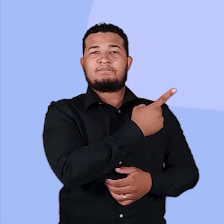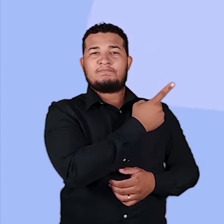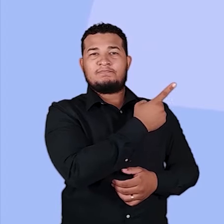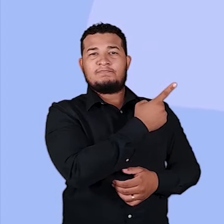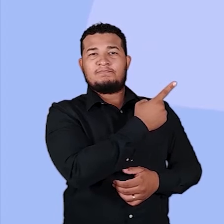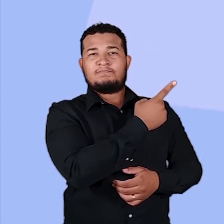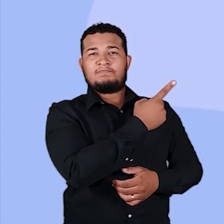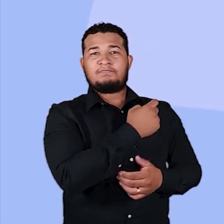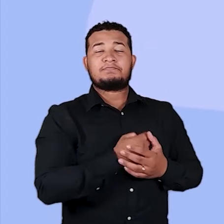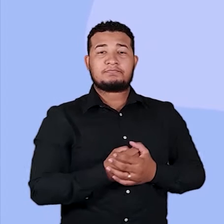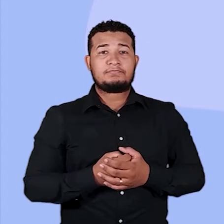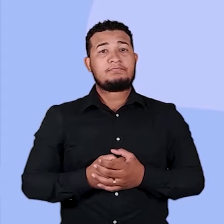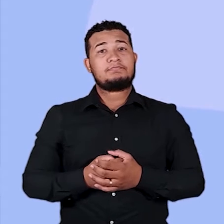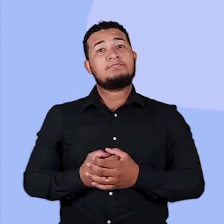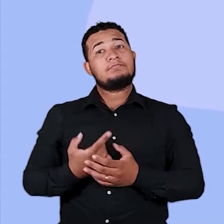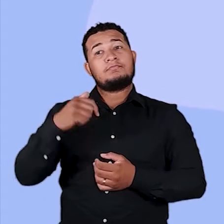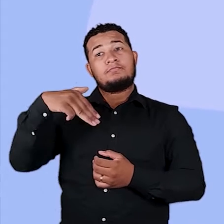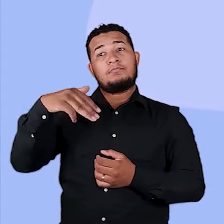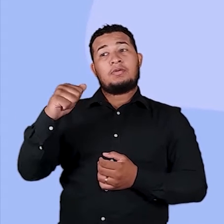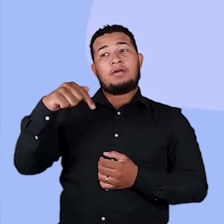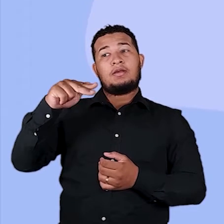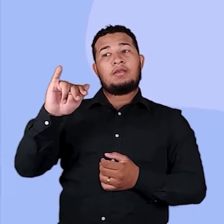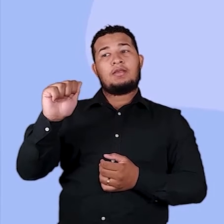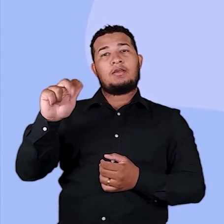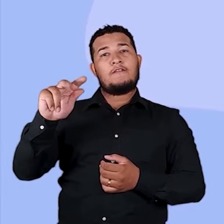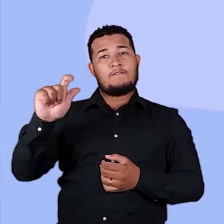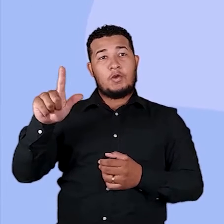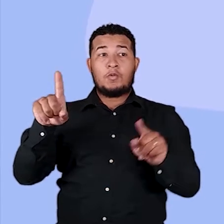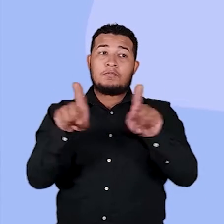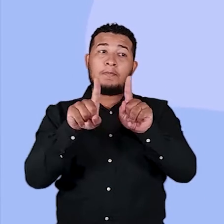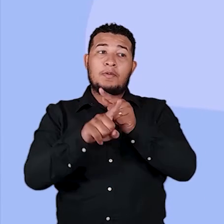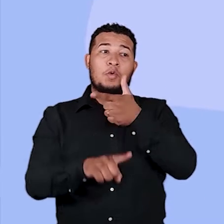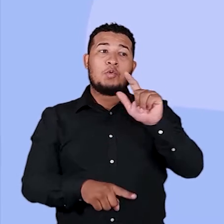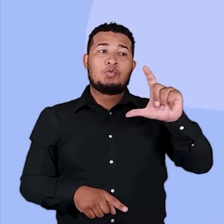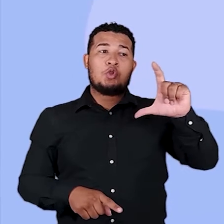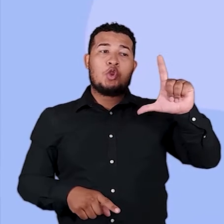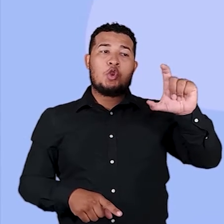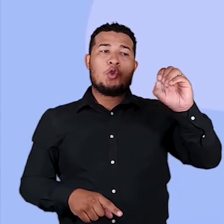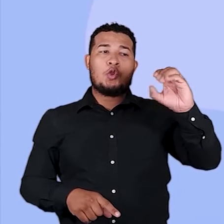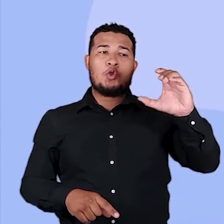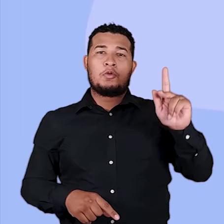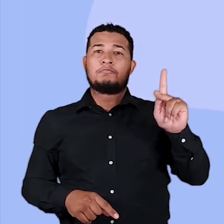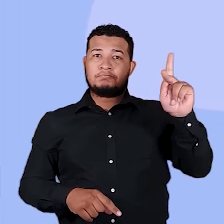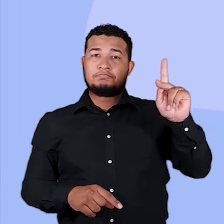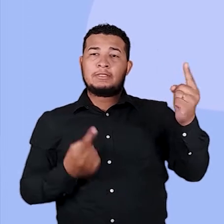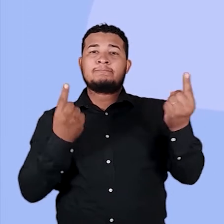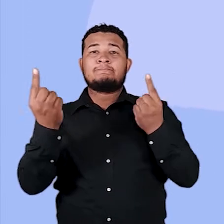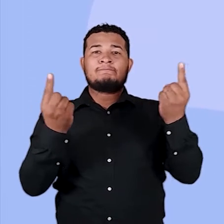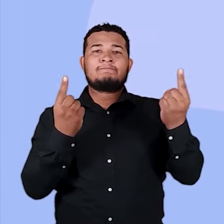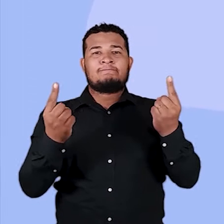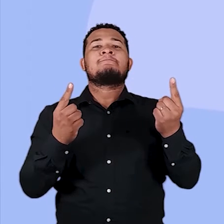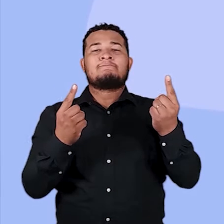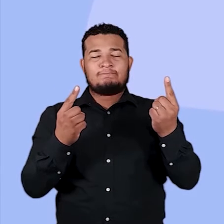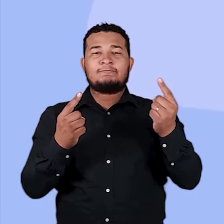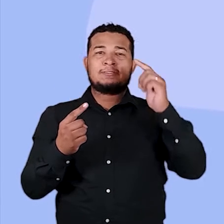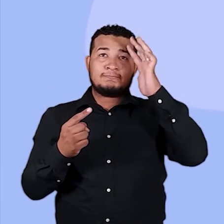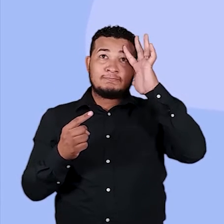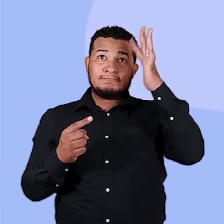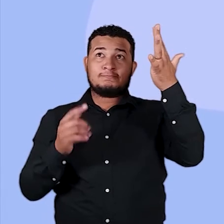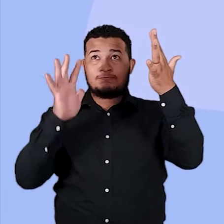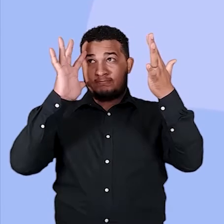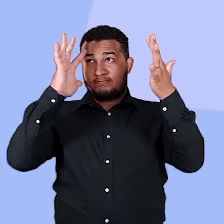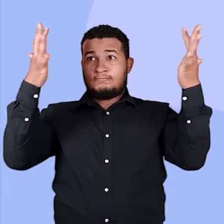comigo. Tanto Maquiavel quanto John Locke, que é um outro pensador moderno, eles também chegaram a